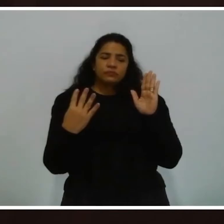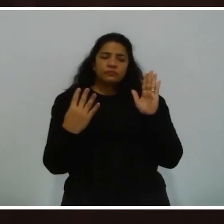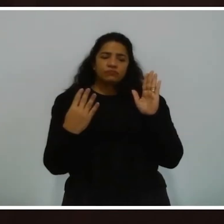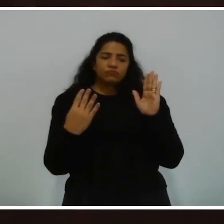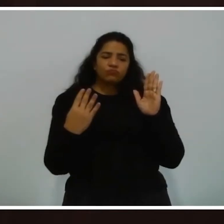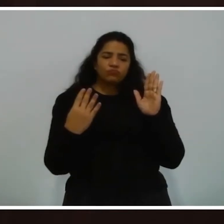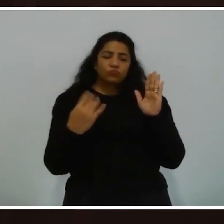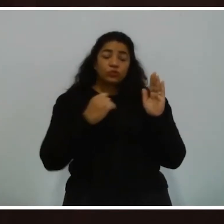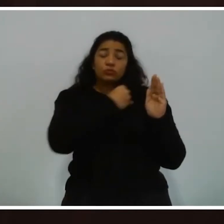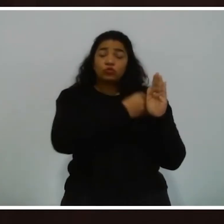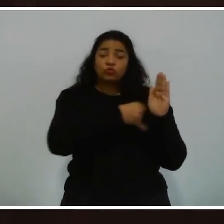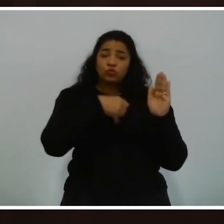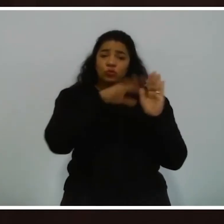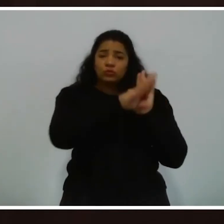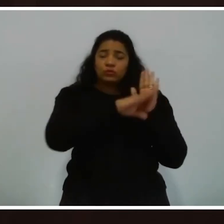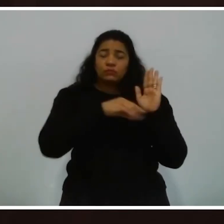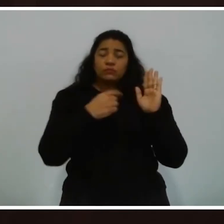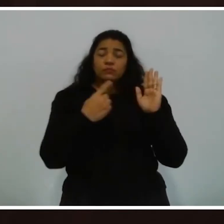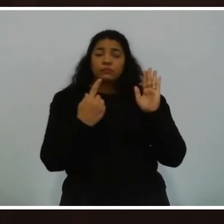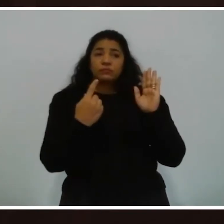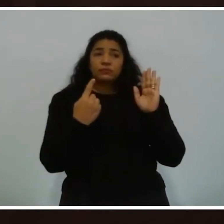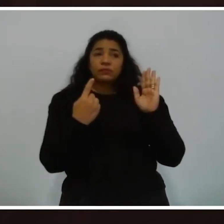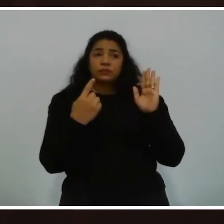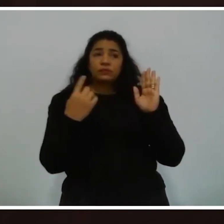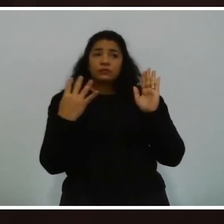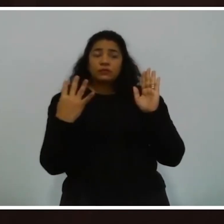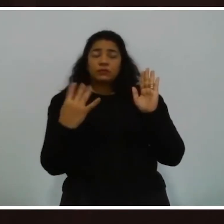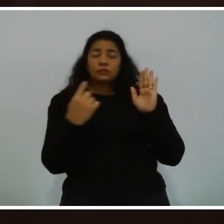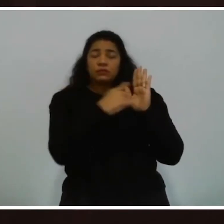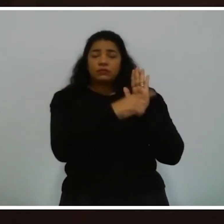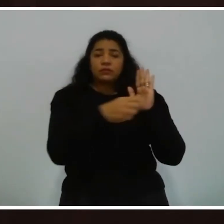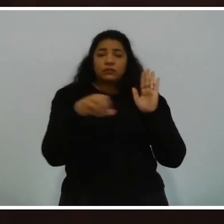João 14, versículo 9.